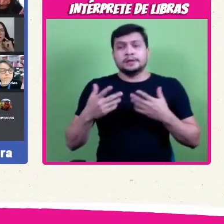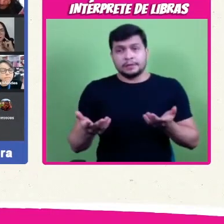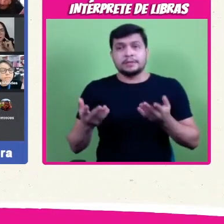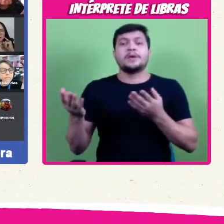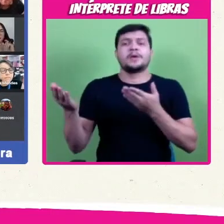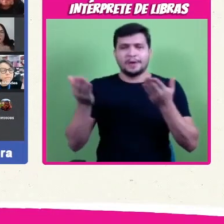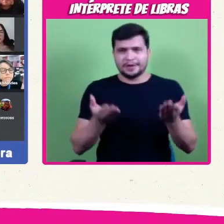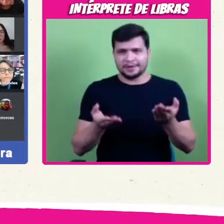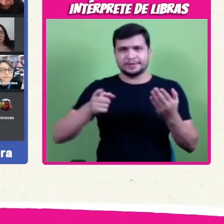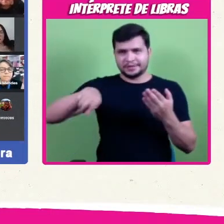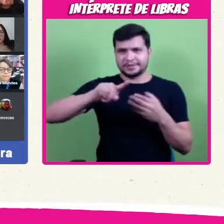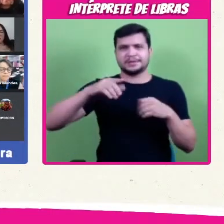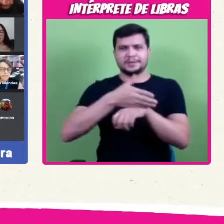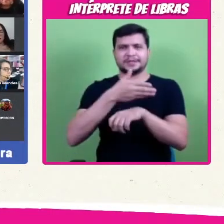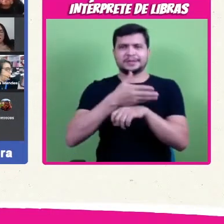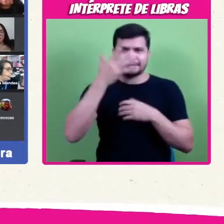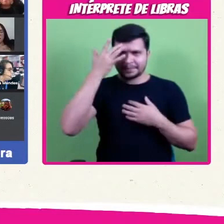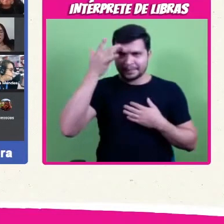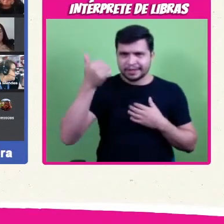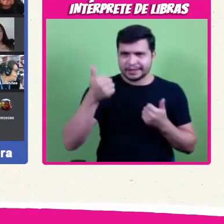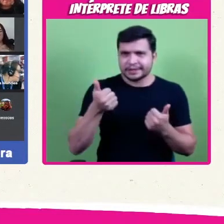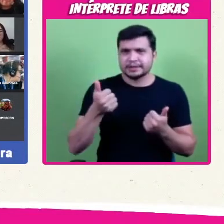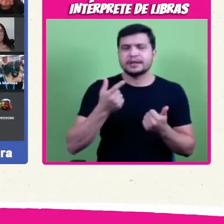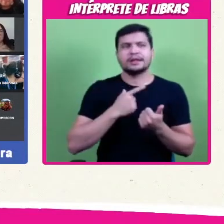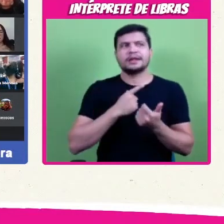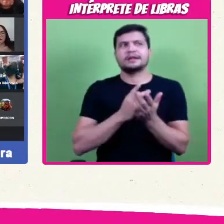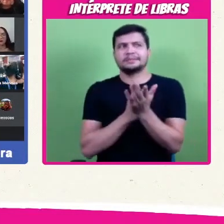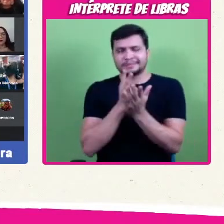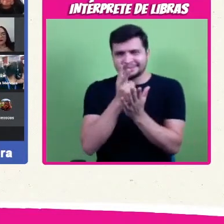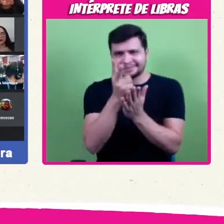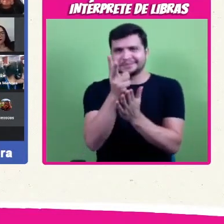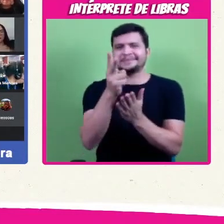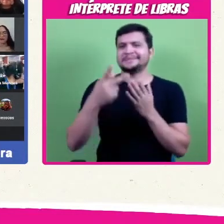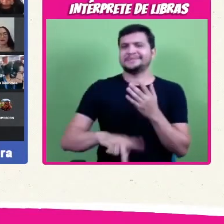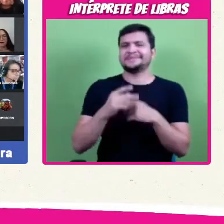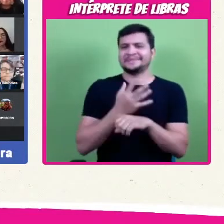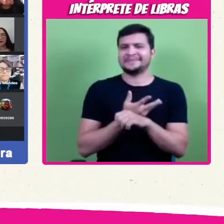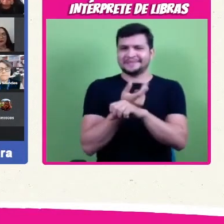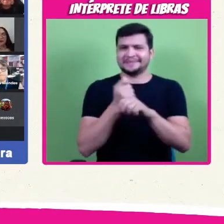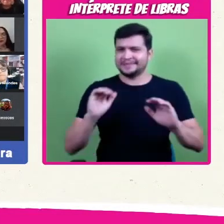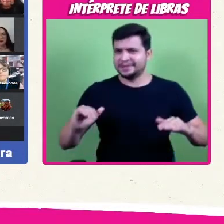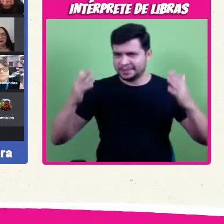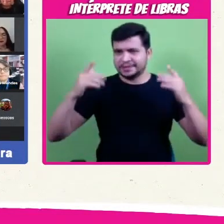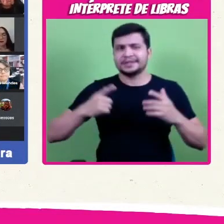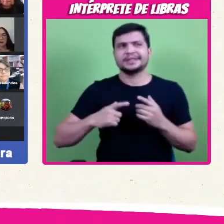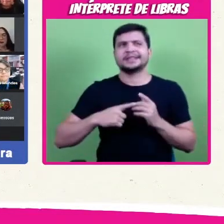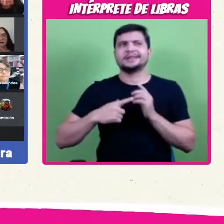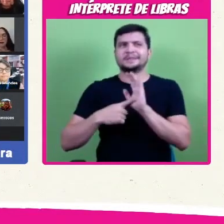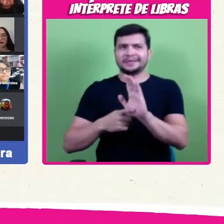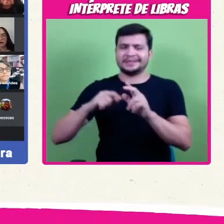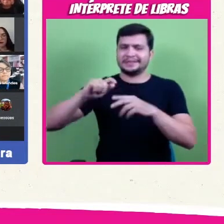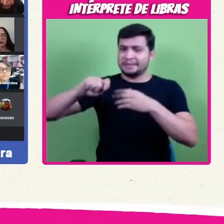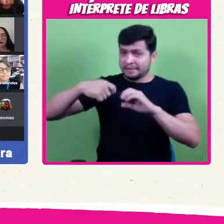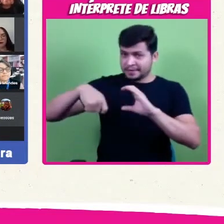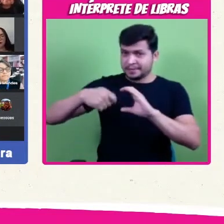Convidamos todos vocês a participarem amanhã da continuação desta mostra, com apresentação e debate de mais 2 curtas, às